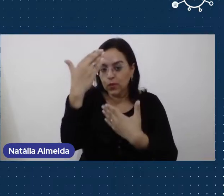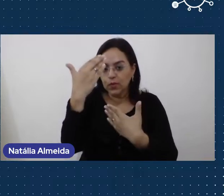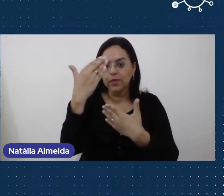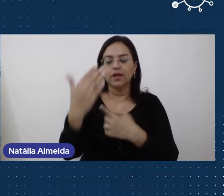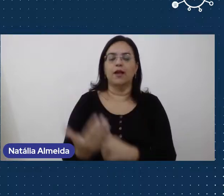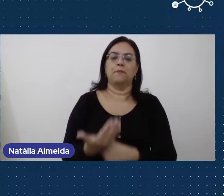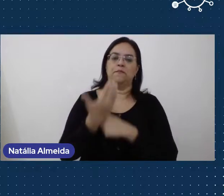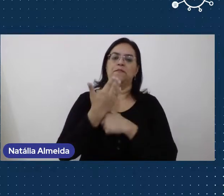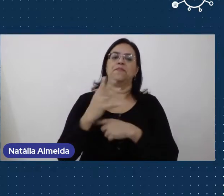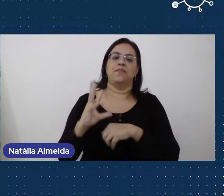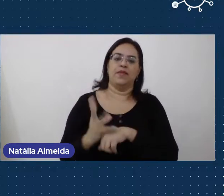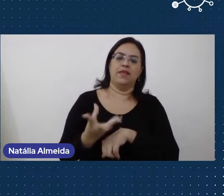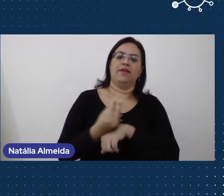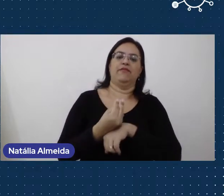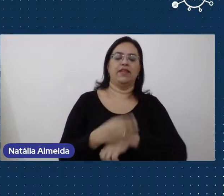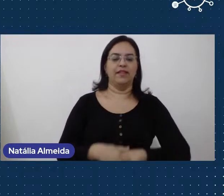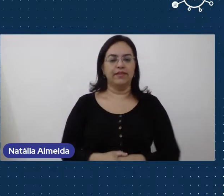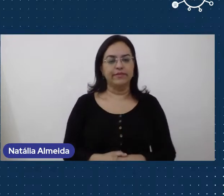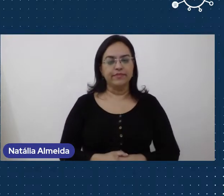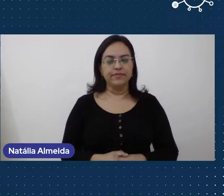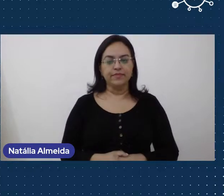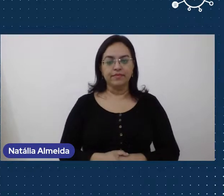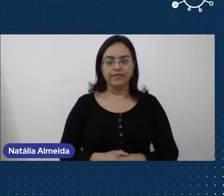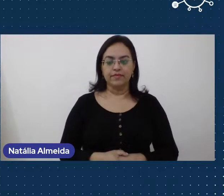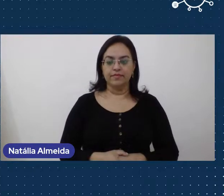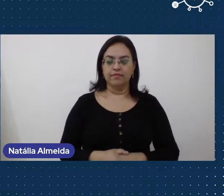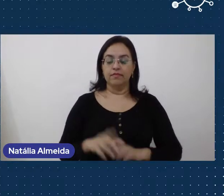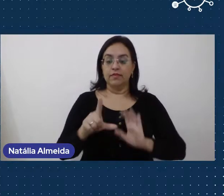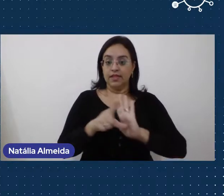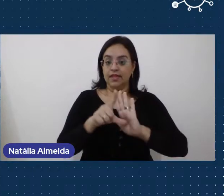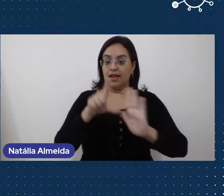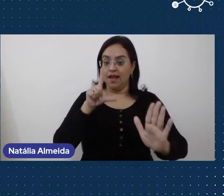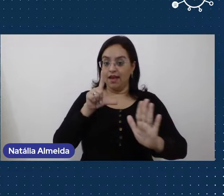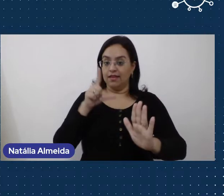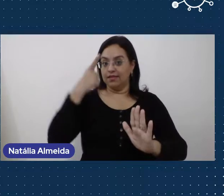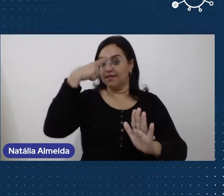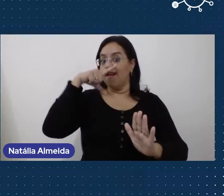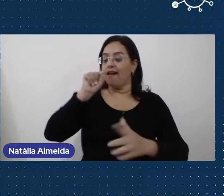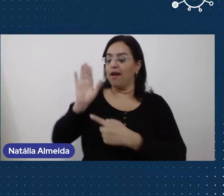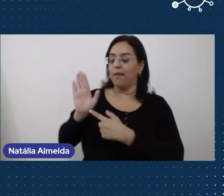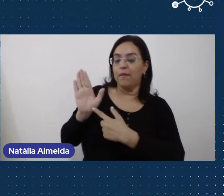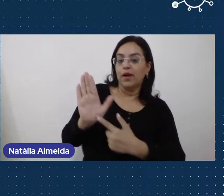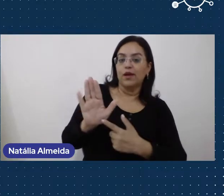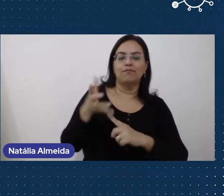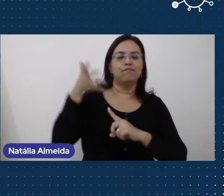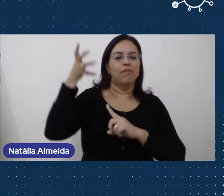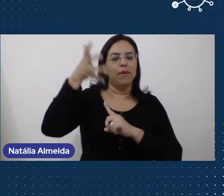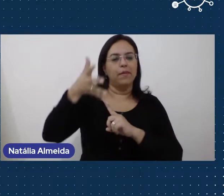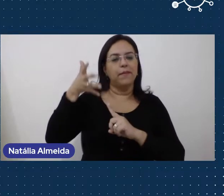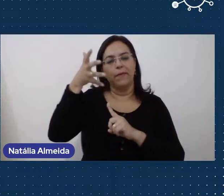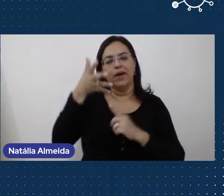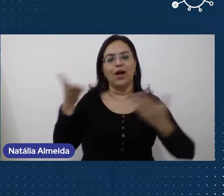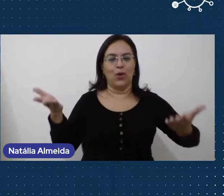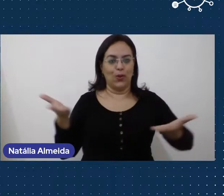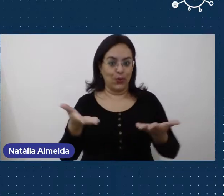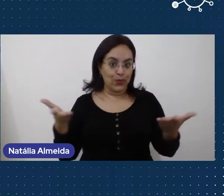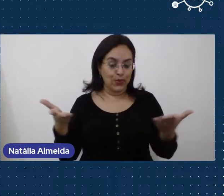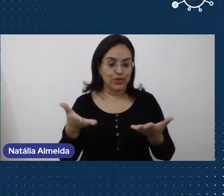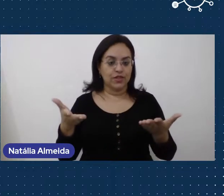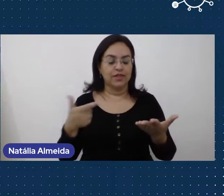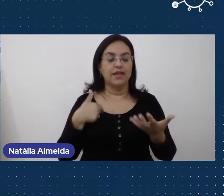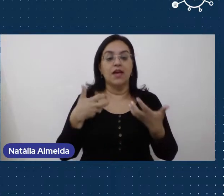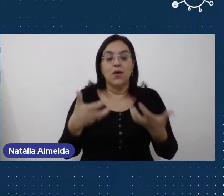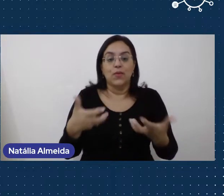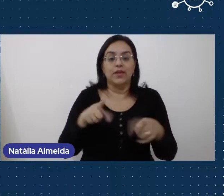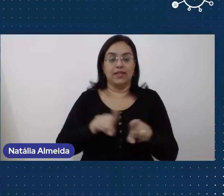pela realização do evento. E antes de apresentar o nosso palestrante de hoje, eu